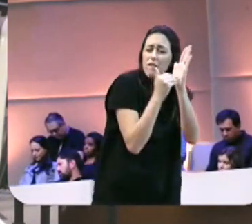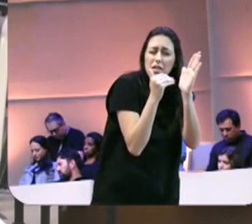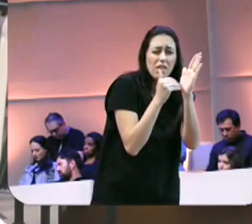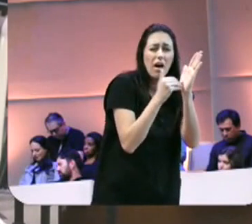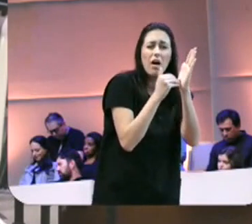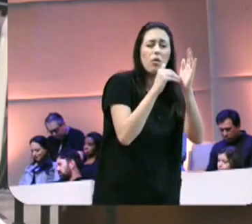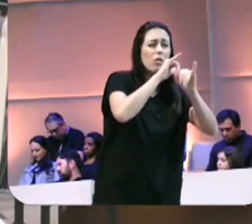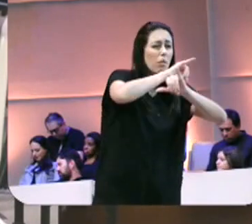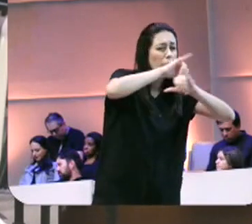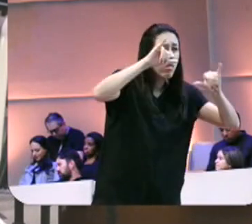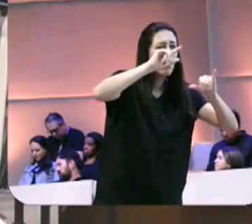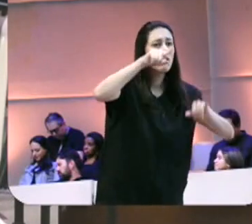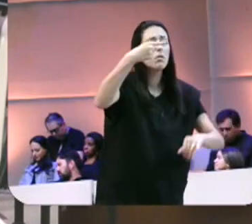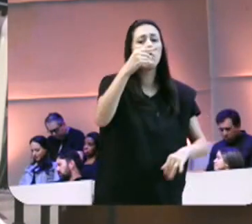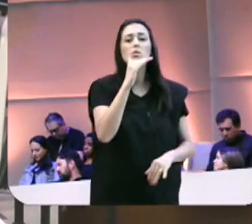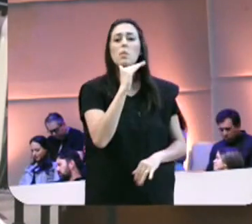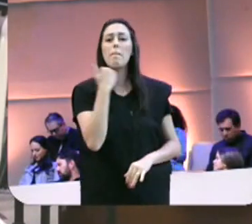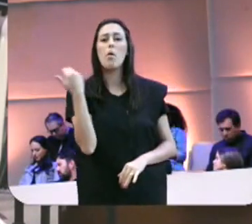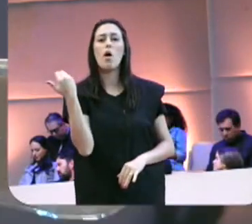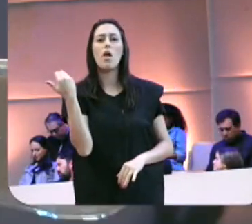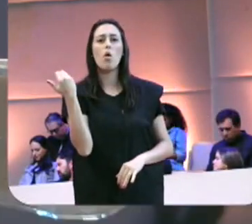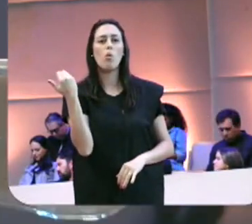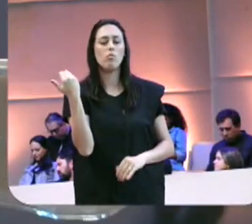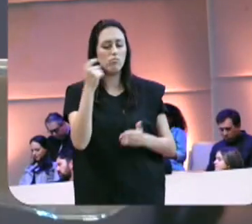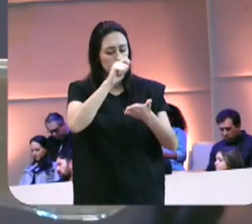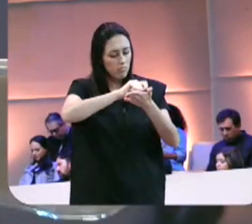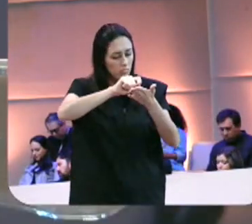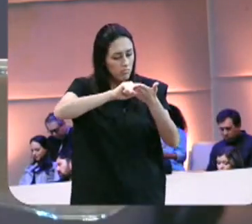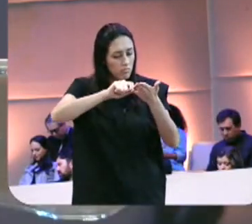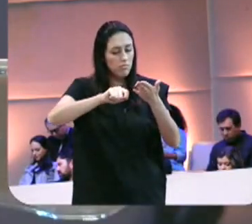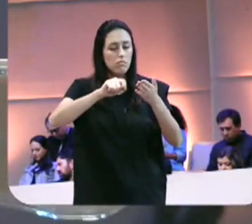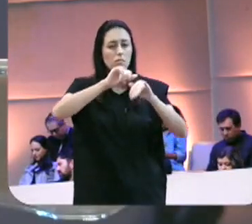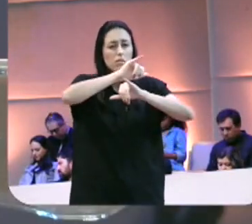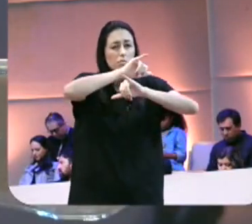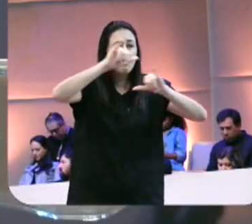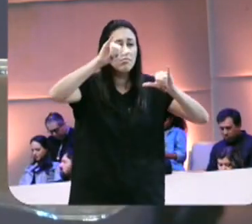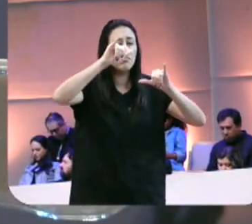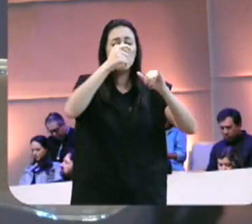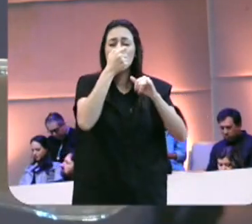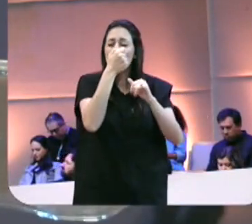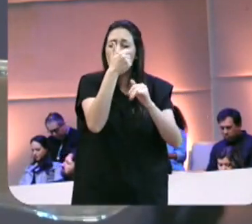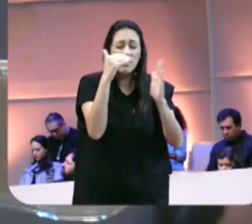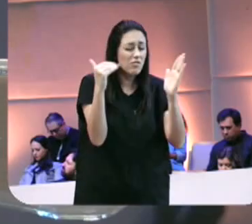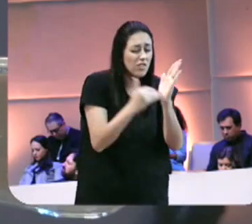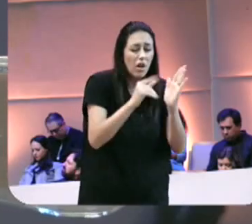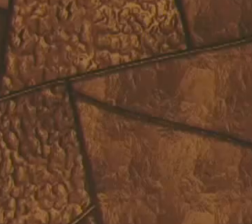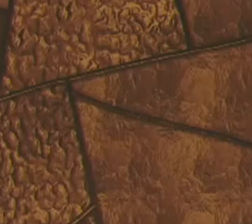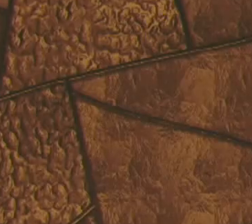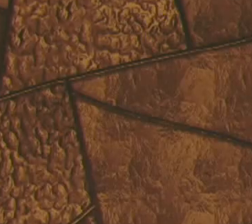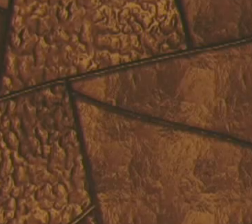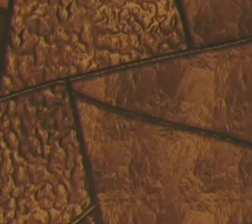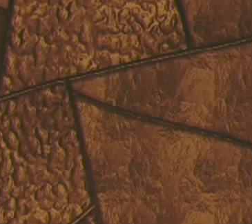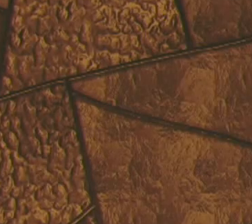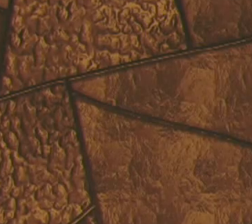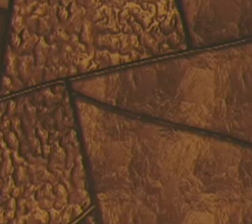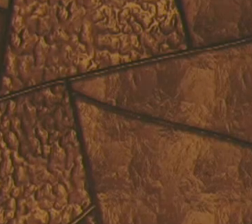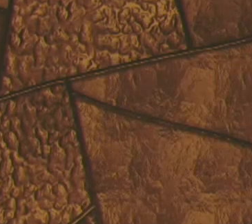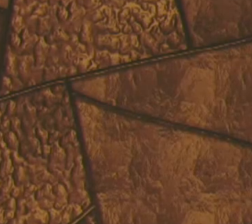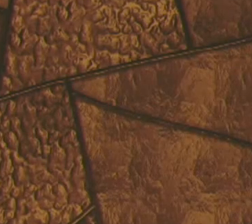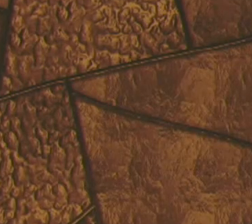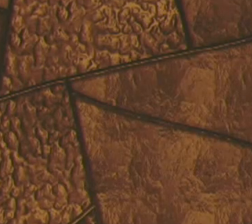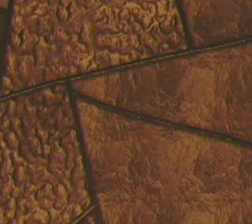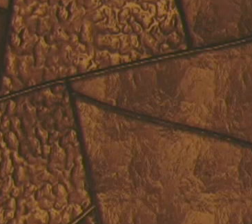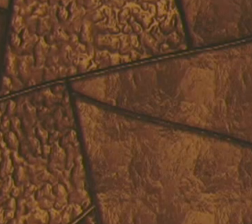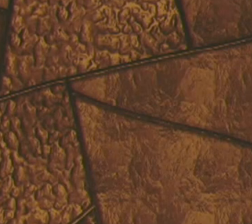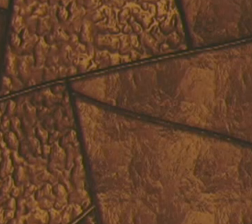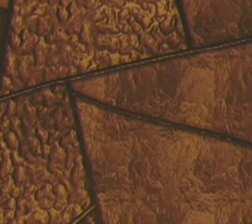mesma exortação e com a mesma missão que o apóstolo Paulo também terminou os seus dias. Atos 28, 30 e 31, diz assim a palavra de Deus. Durante